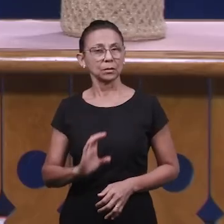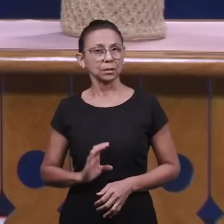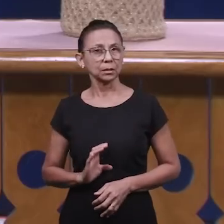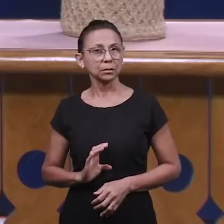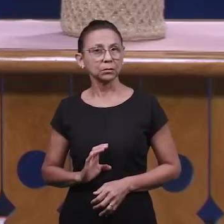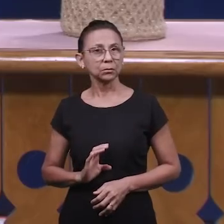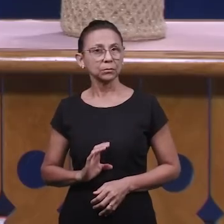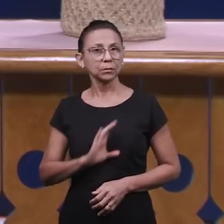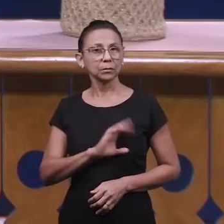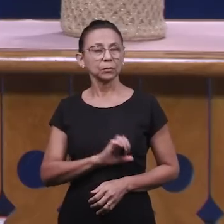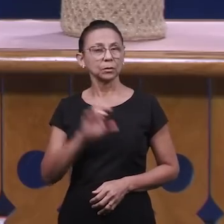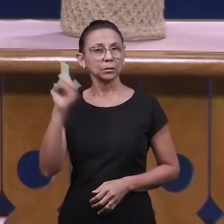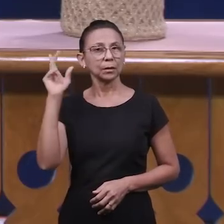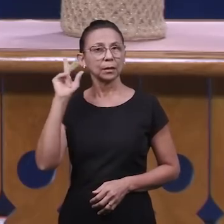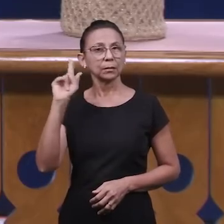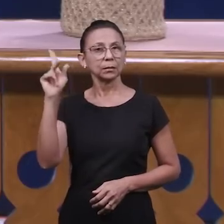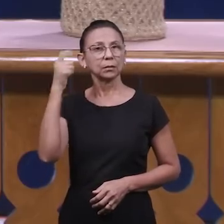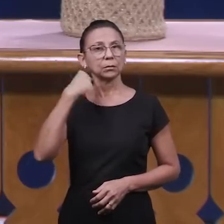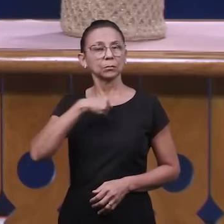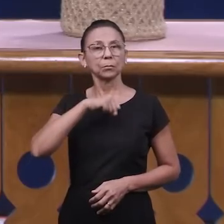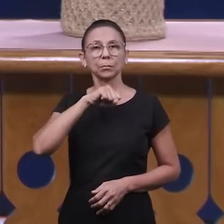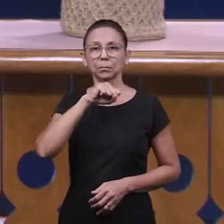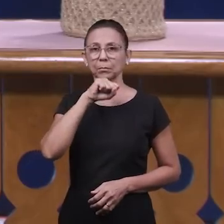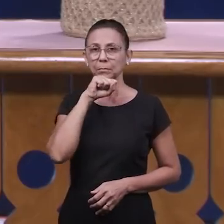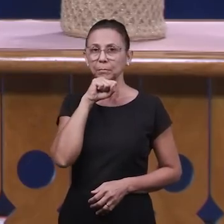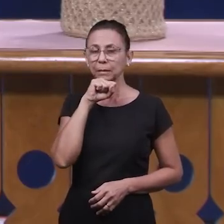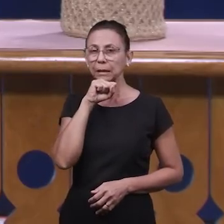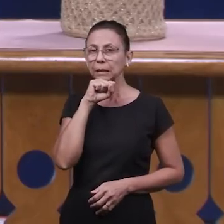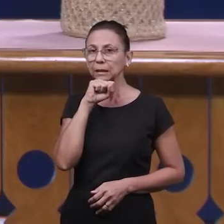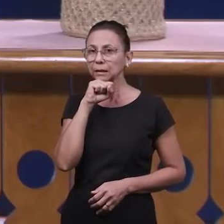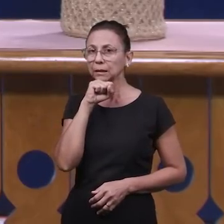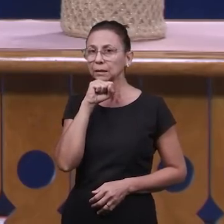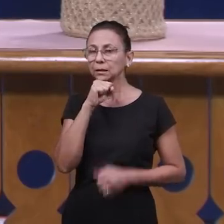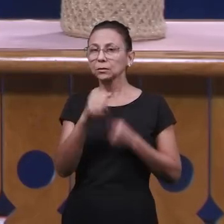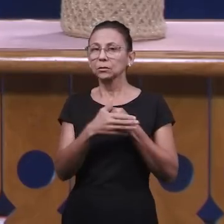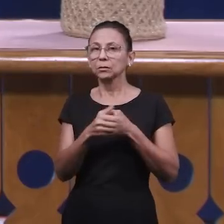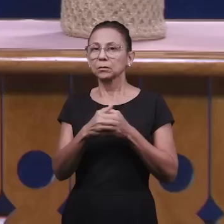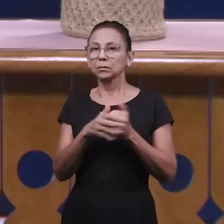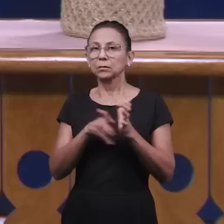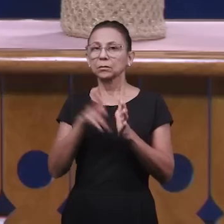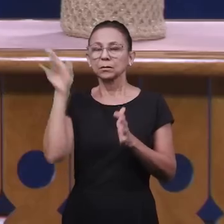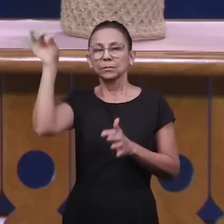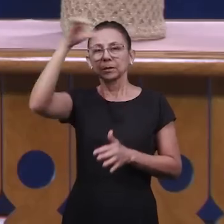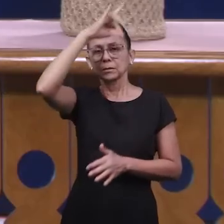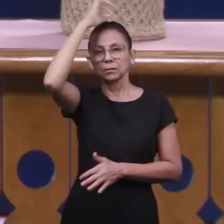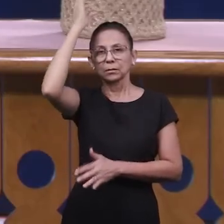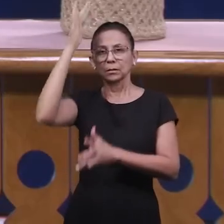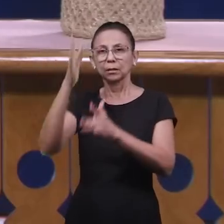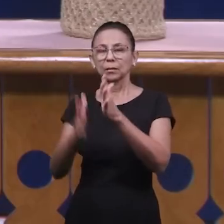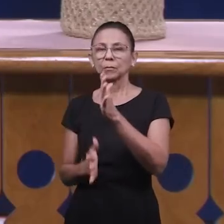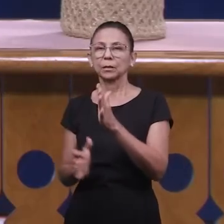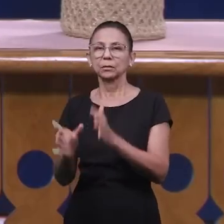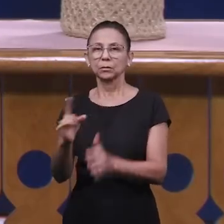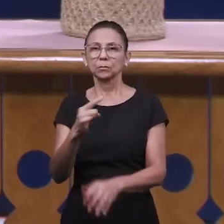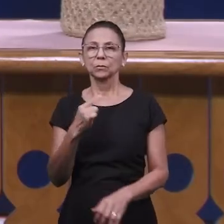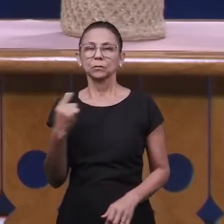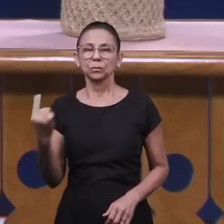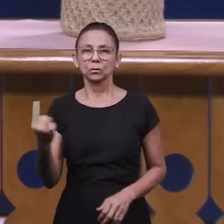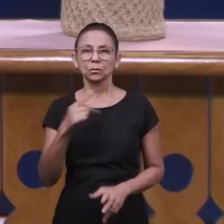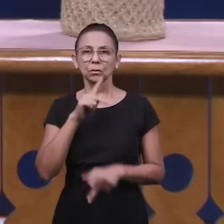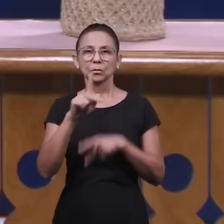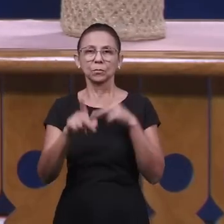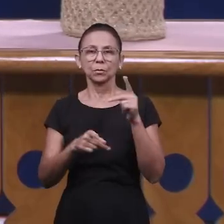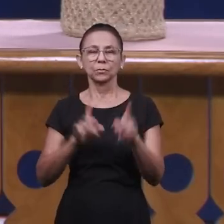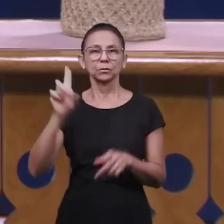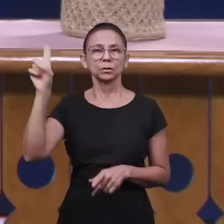o nome do Senhor. Quero ainda dar alguns avisos antes de nós encerrarmos essa transmissão. Você viu aquele primeiro QR Code